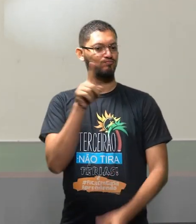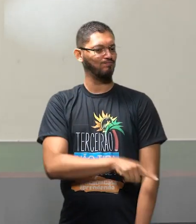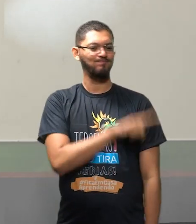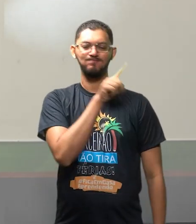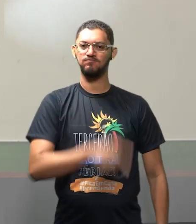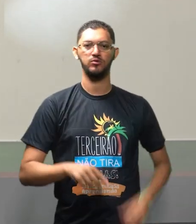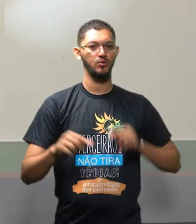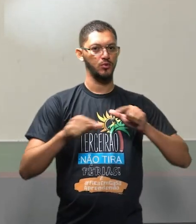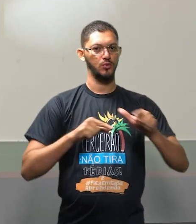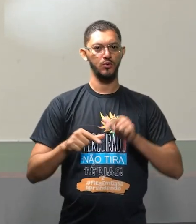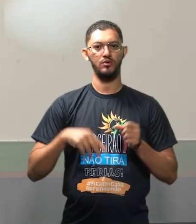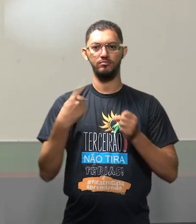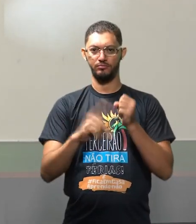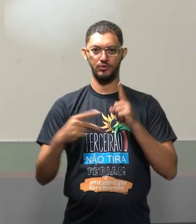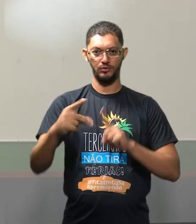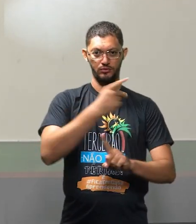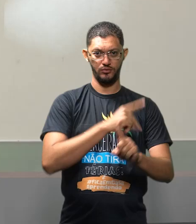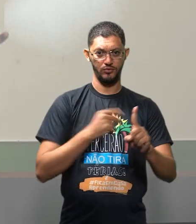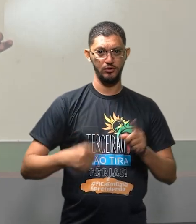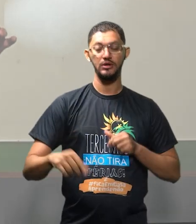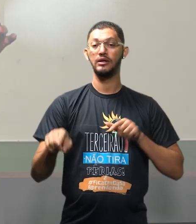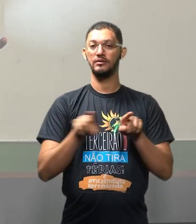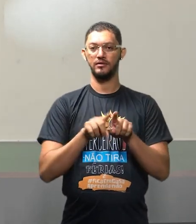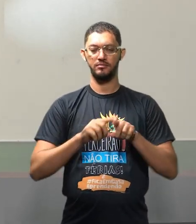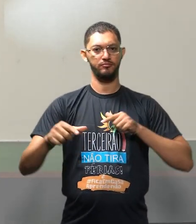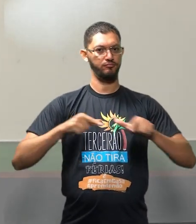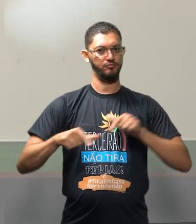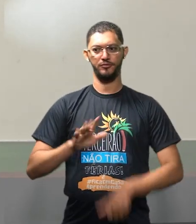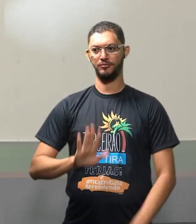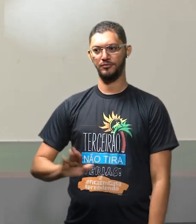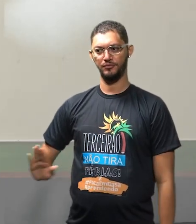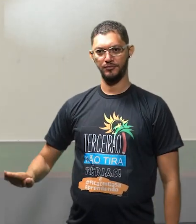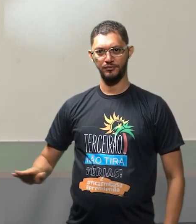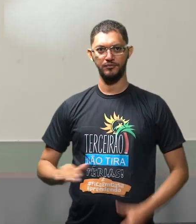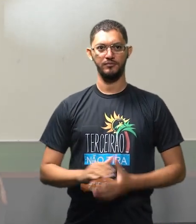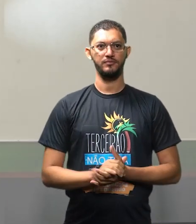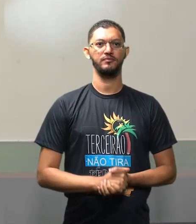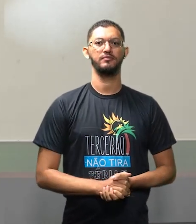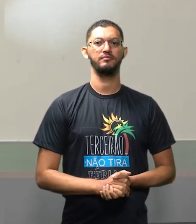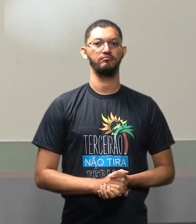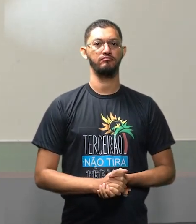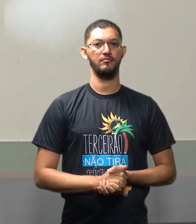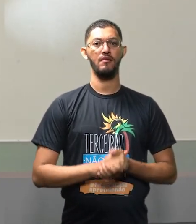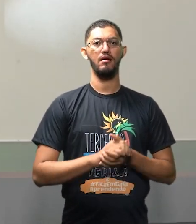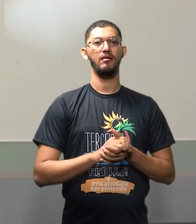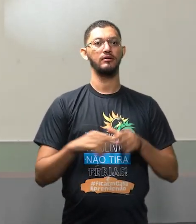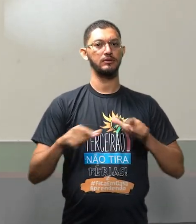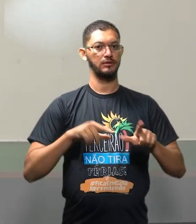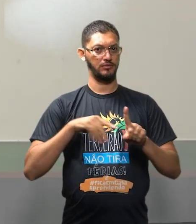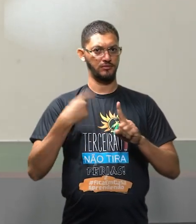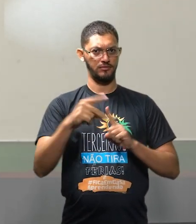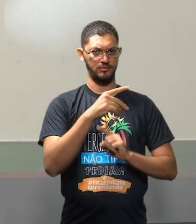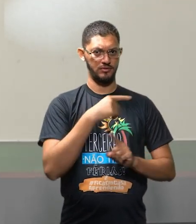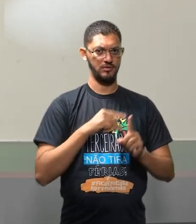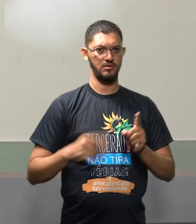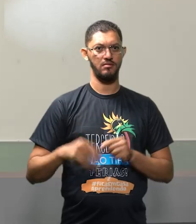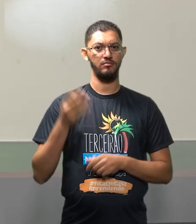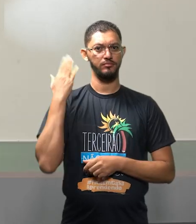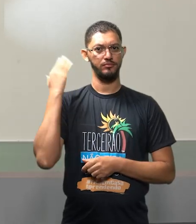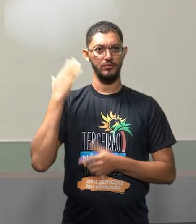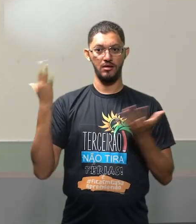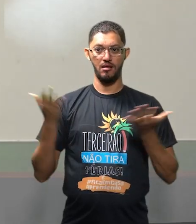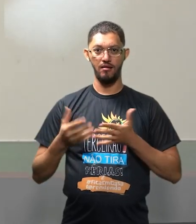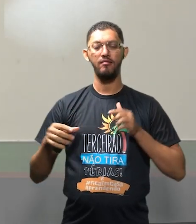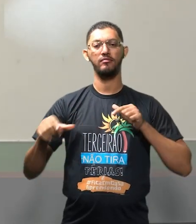trabalho escravo e também o trabalho infantil, né? A gente falou do trabalho escravo na aula passada, estamos falando do trabalho infantil agora. Então a gente